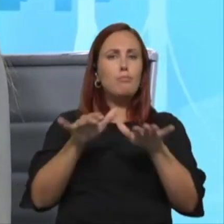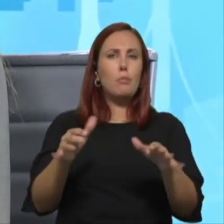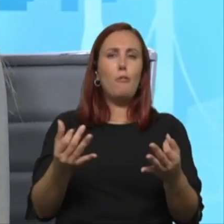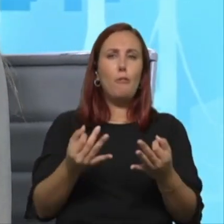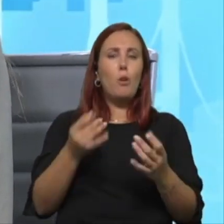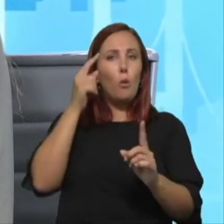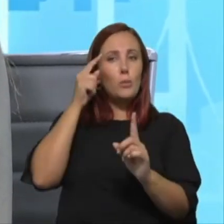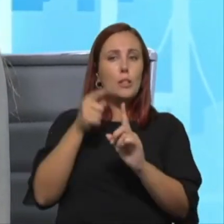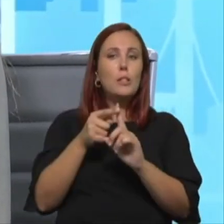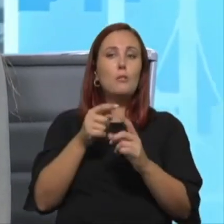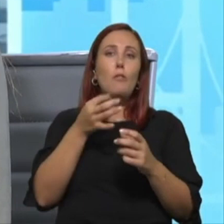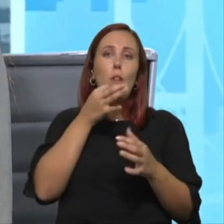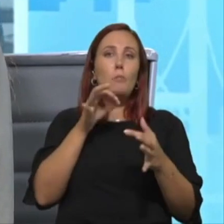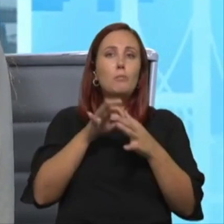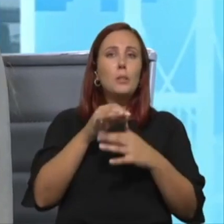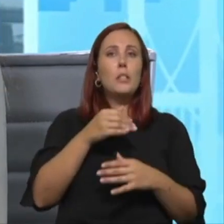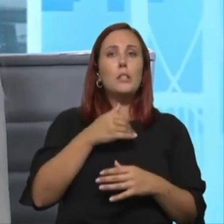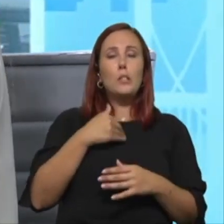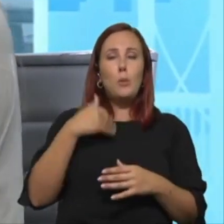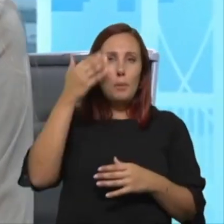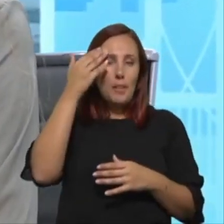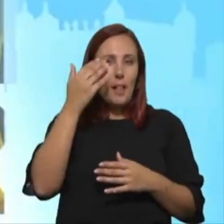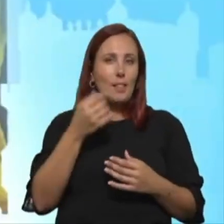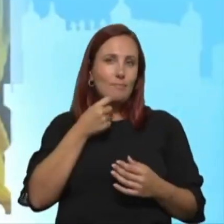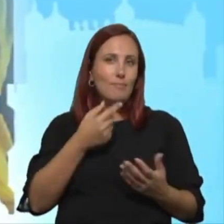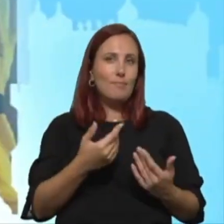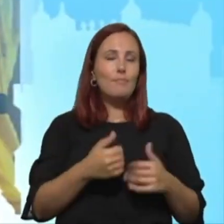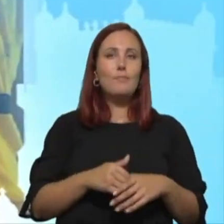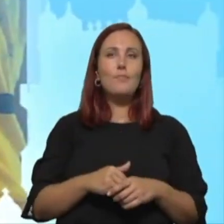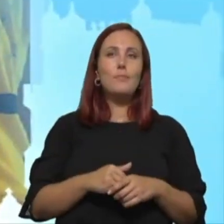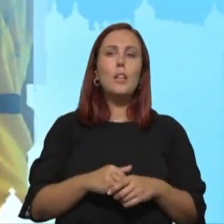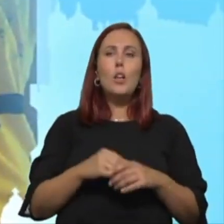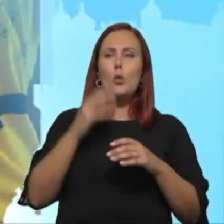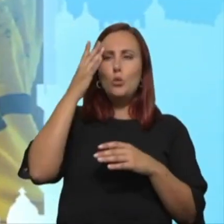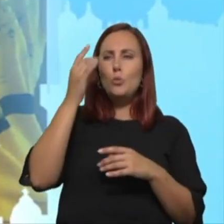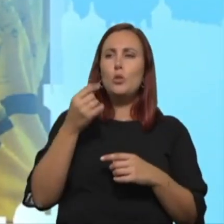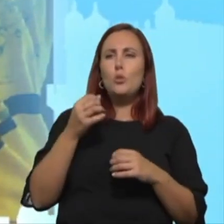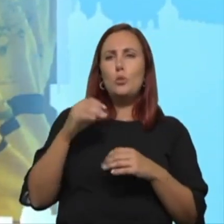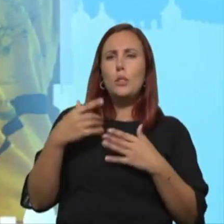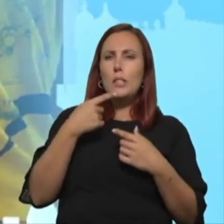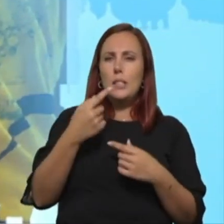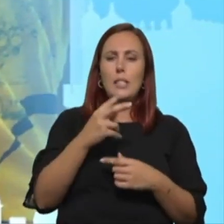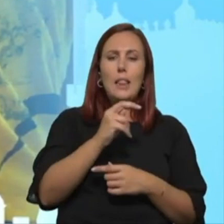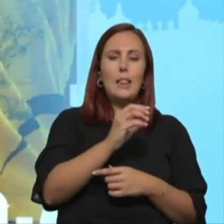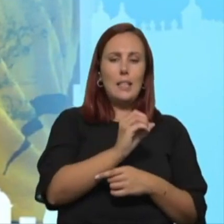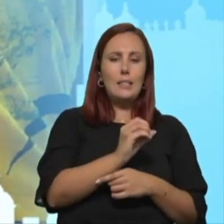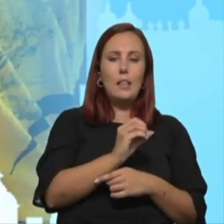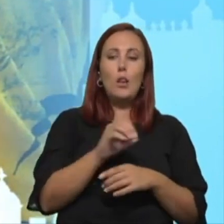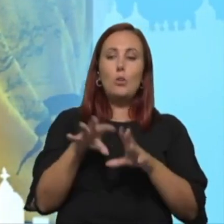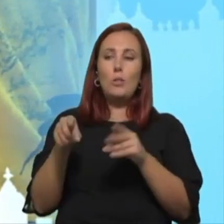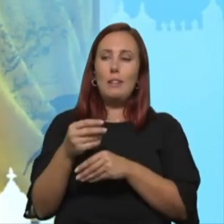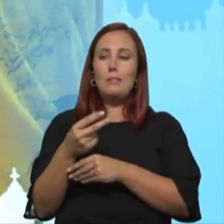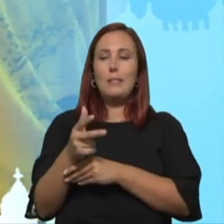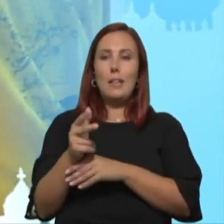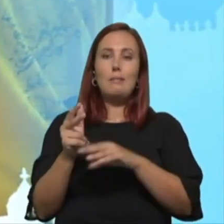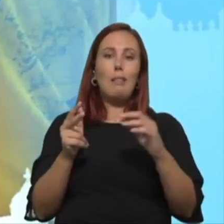a saúde mental. Sim. Estes números que referi no início, cerca de 30 em cada 100 pessoas